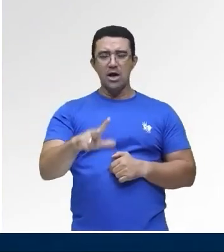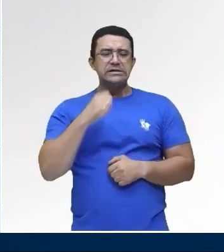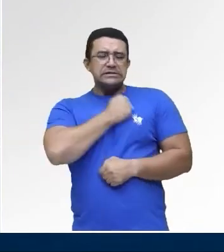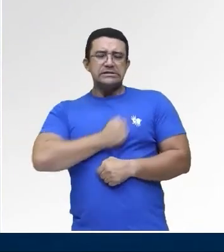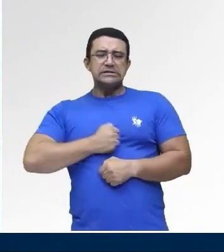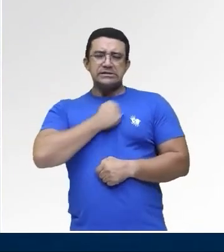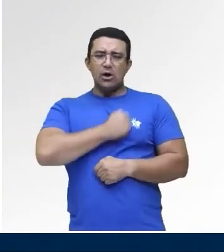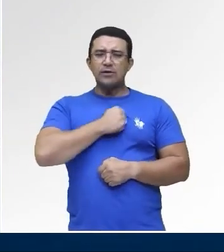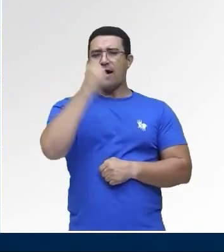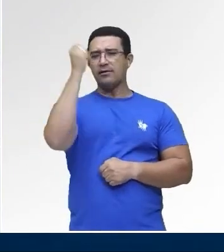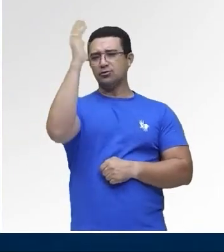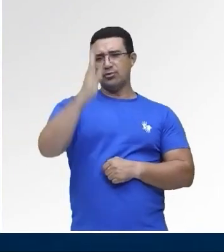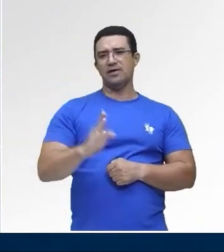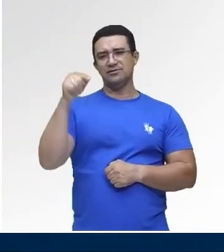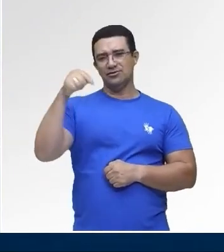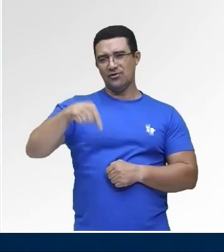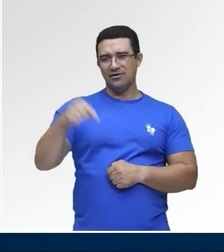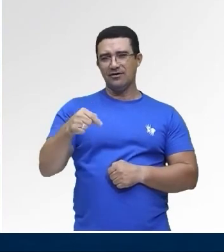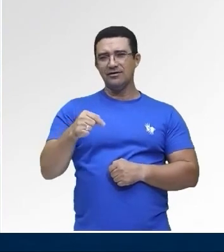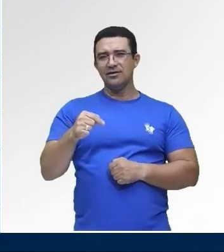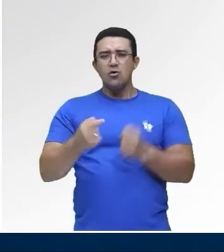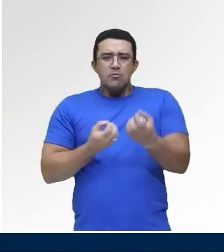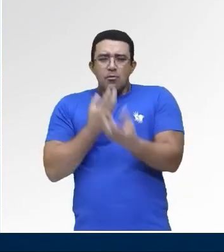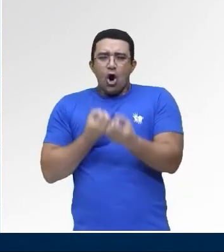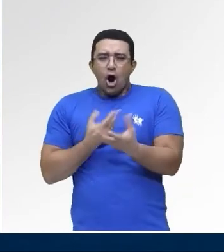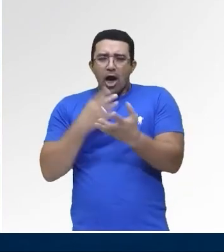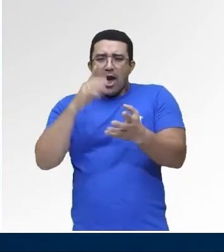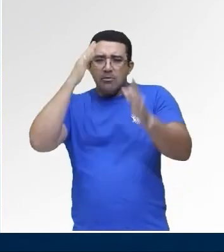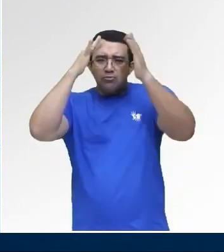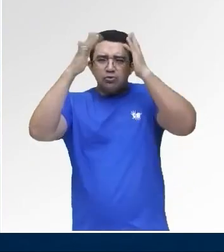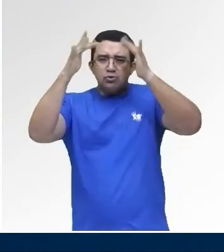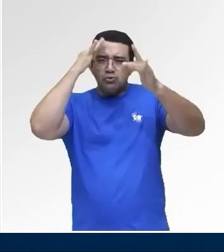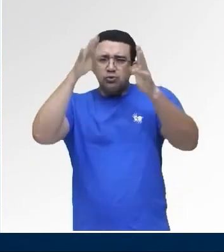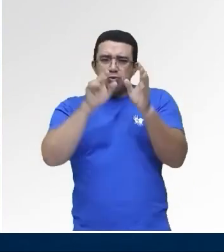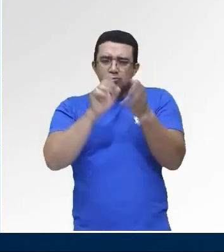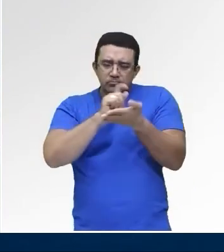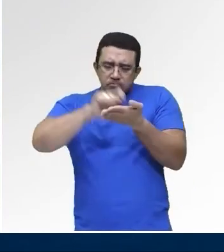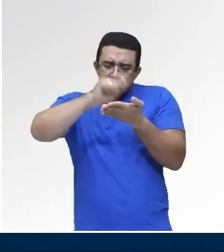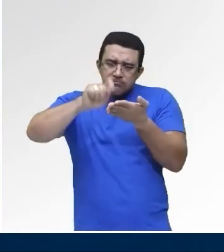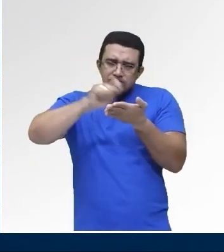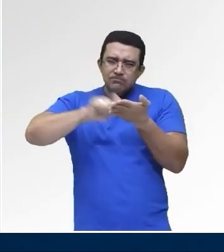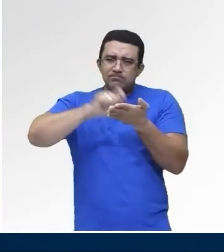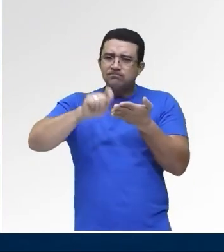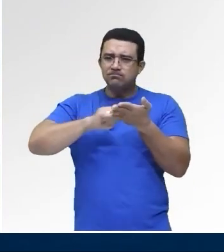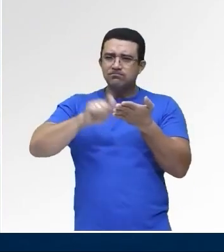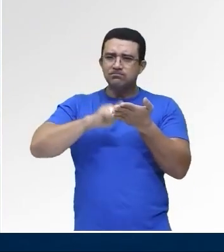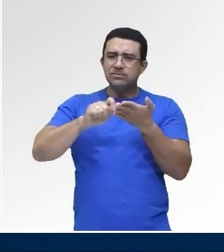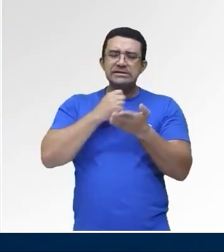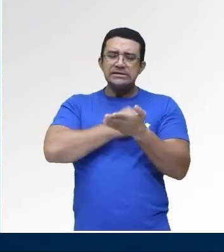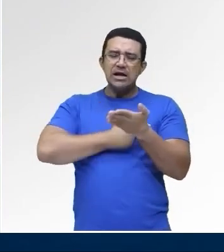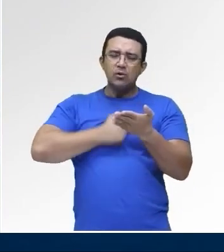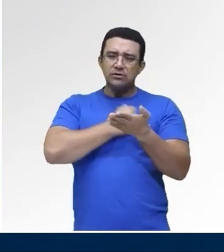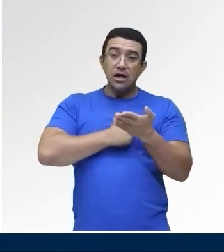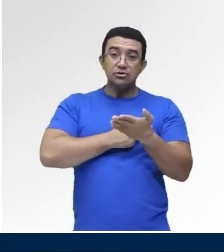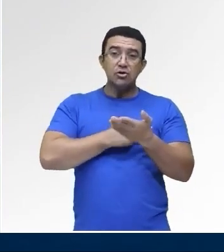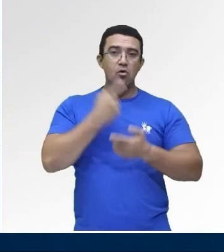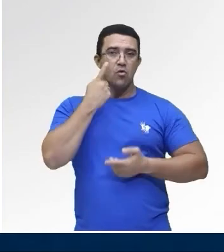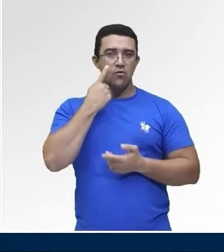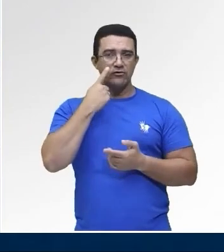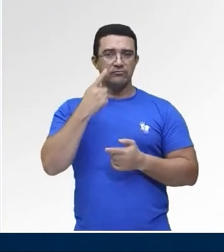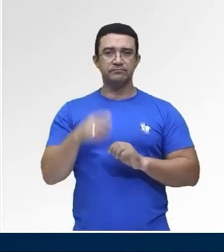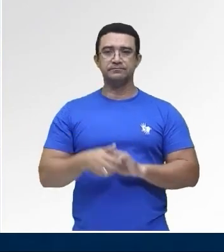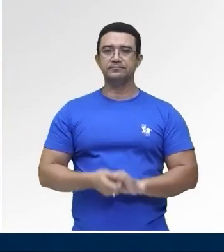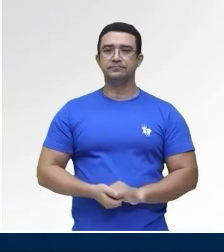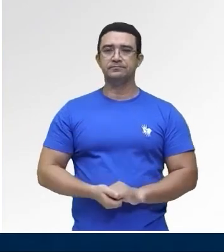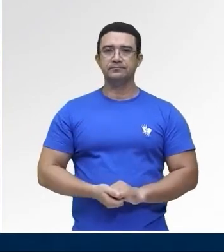país maravilhoso, é um país rico, um país que encanta, né, as pessoas. Então vamos ver